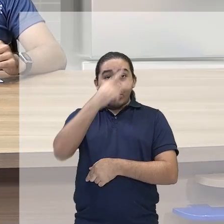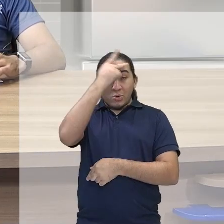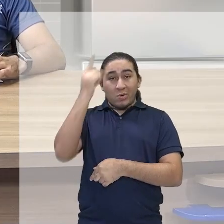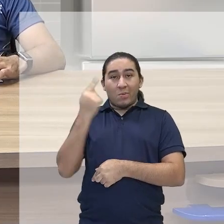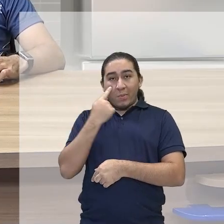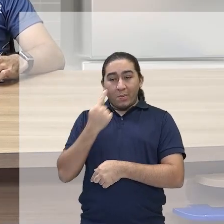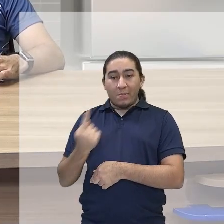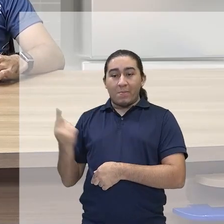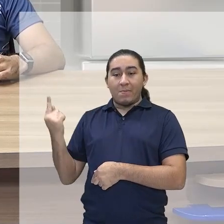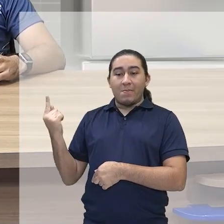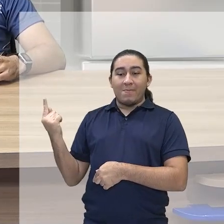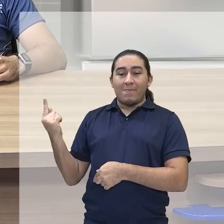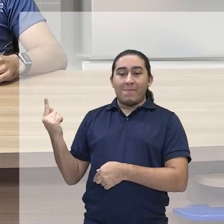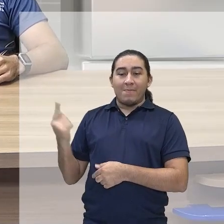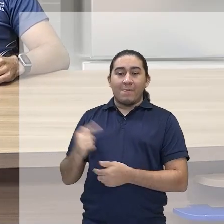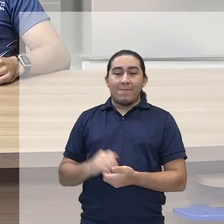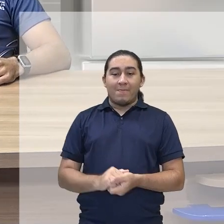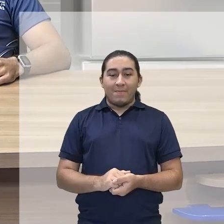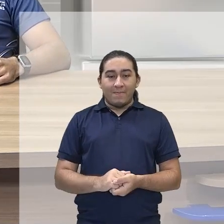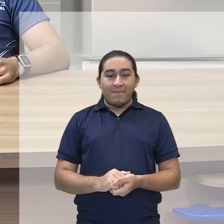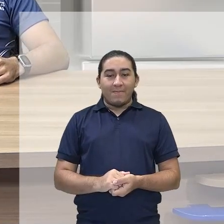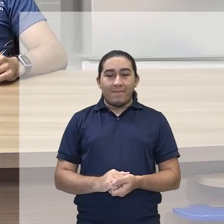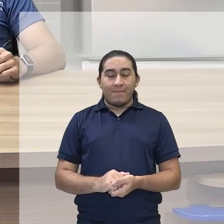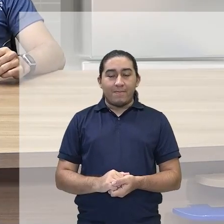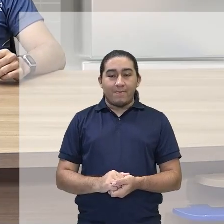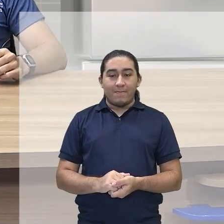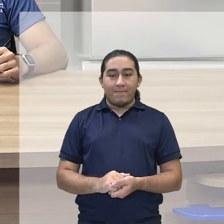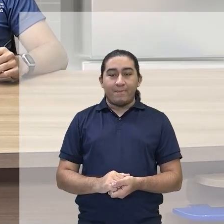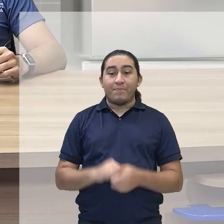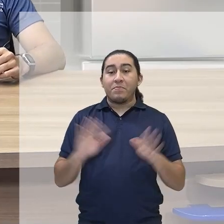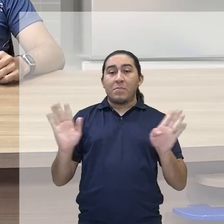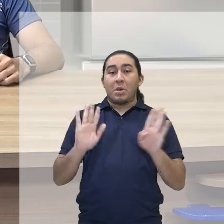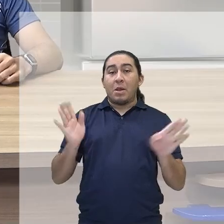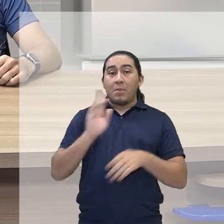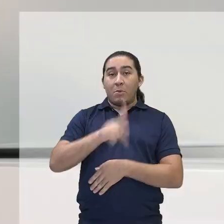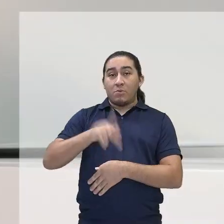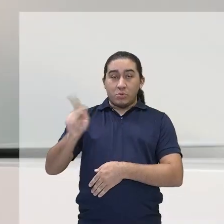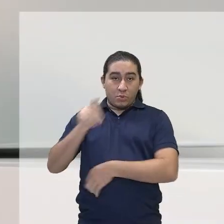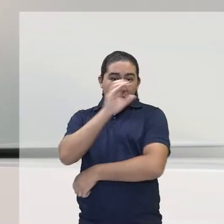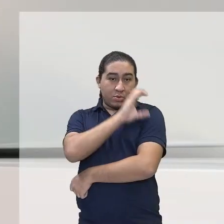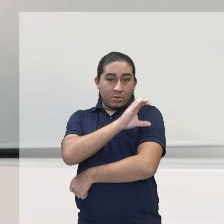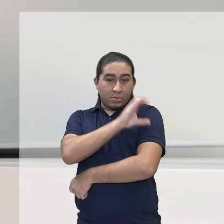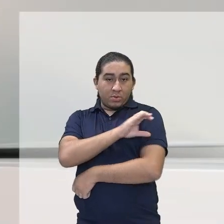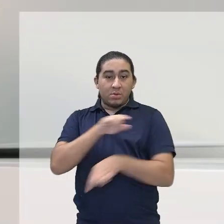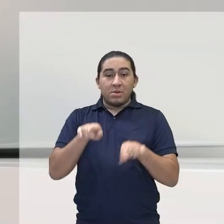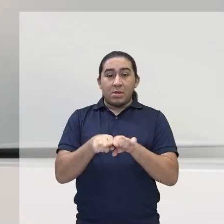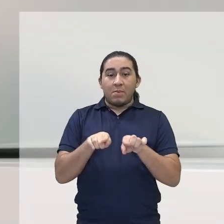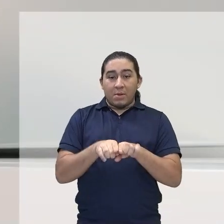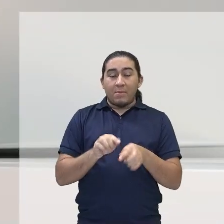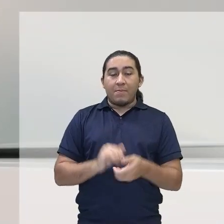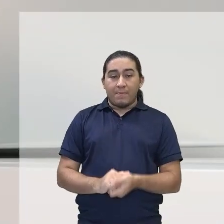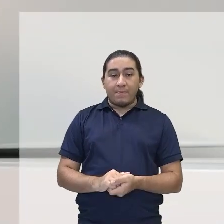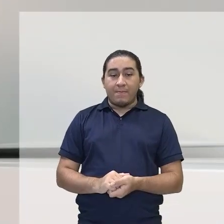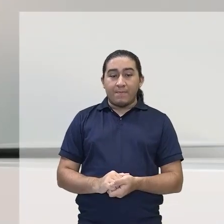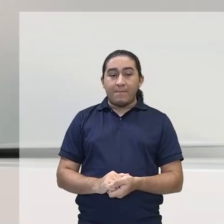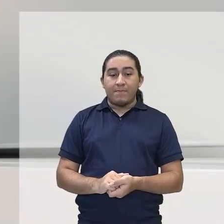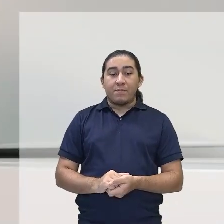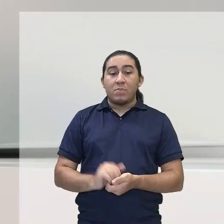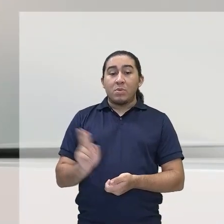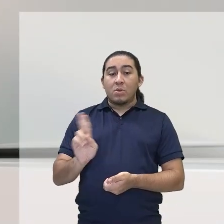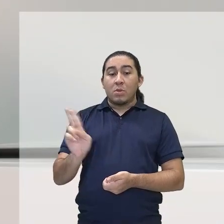colega. Pode ser. Olá, professores, coordenadores, me chamo Melquisedeque, sou assistente